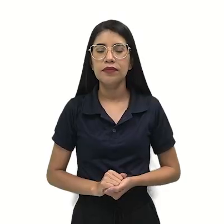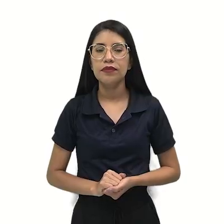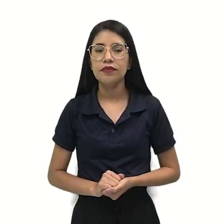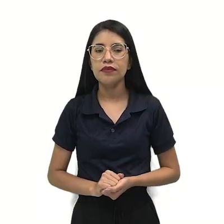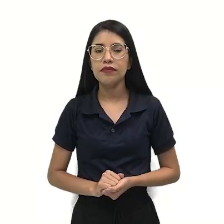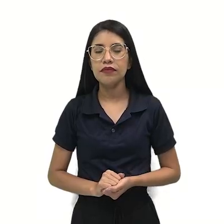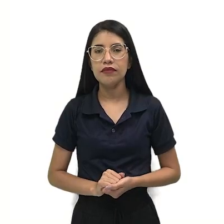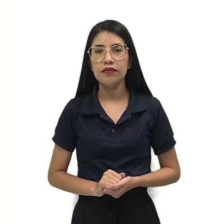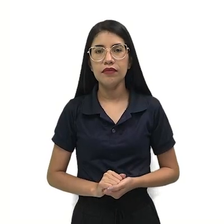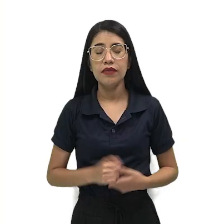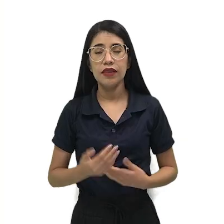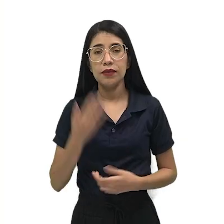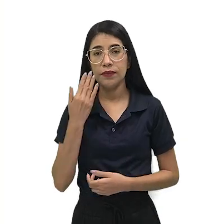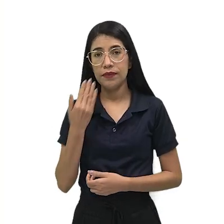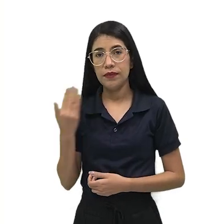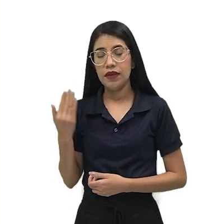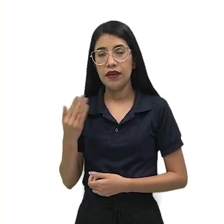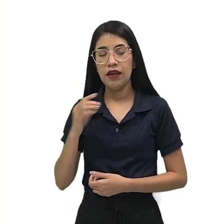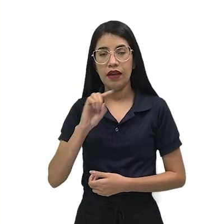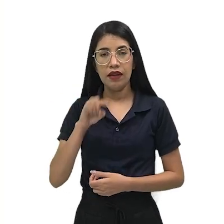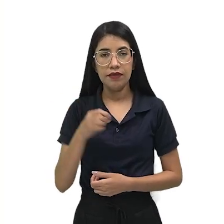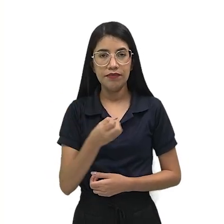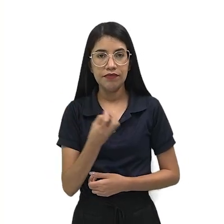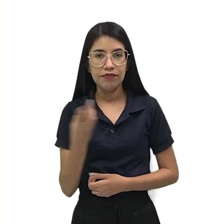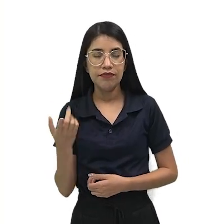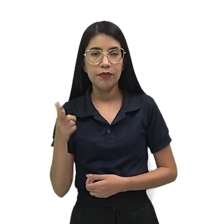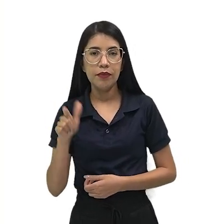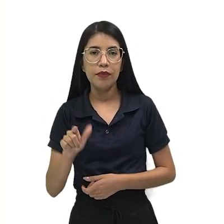dízima, certo? Ó,